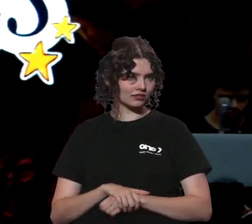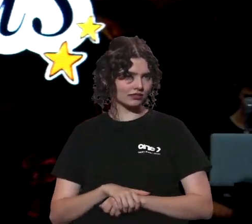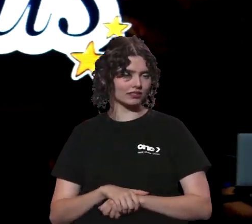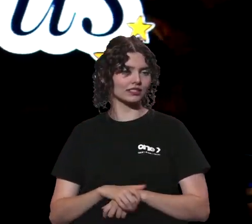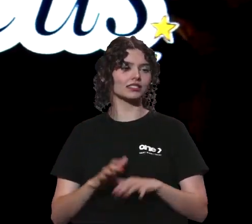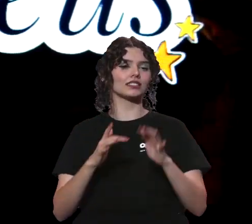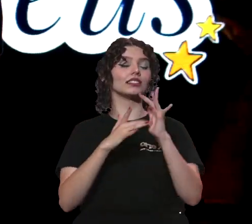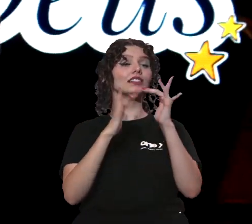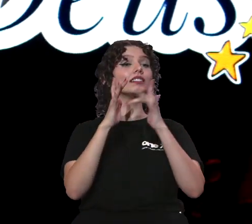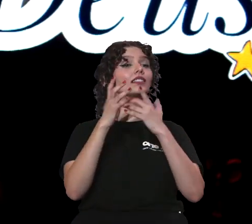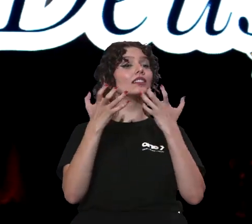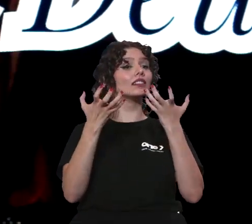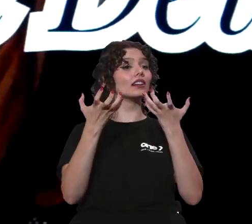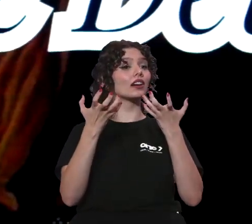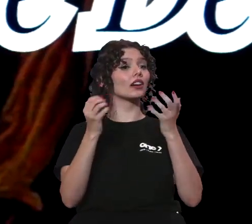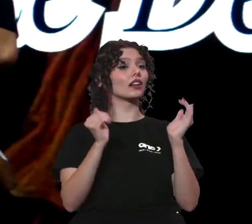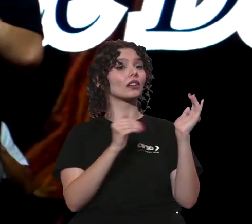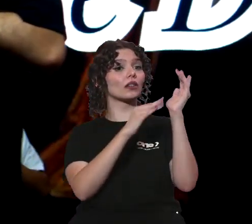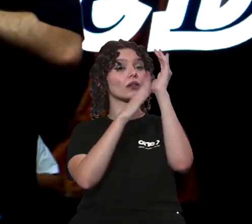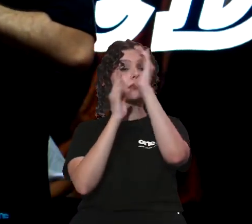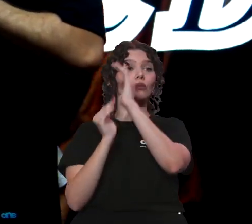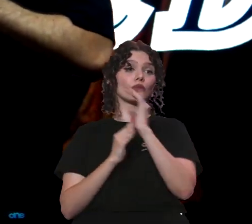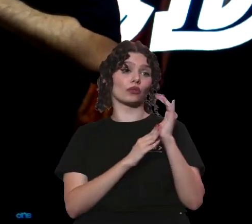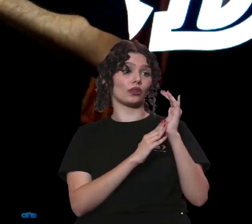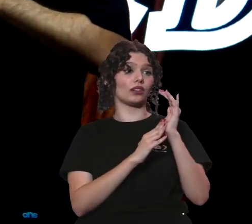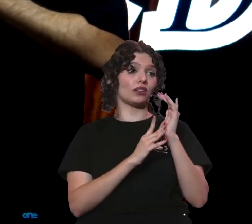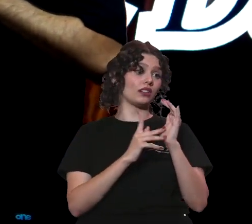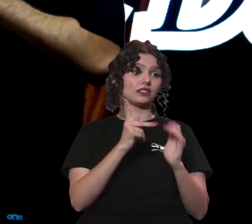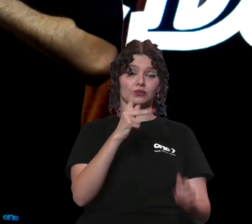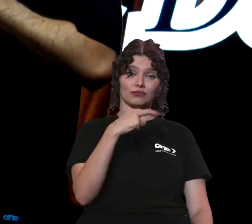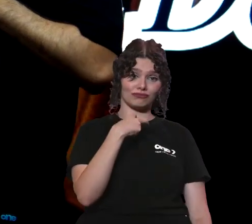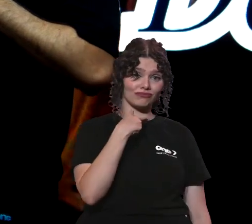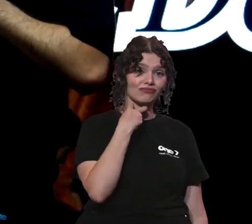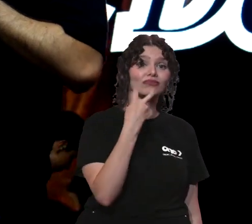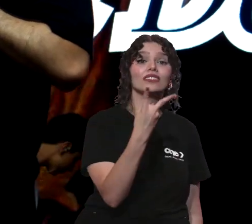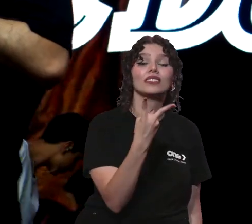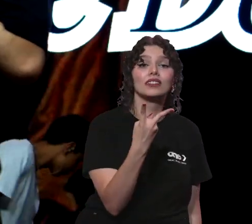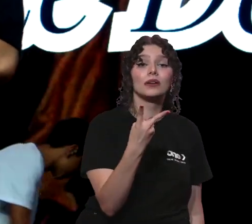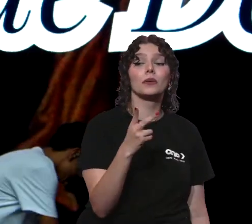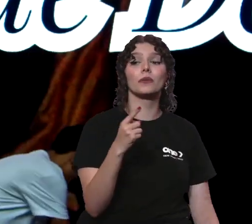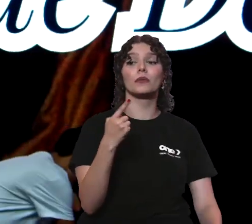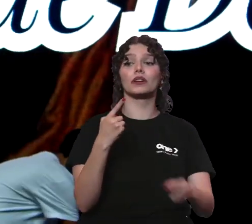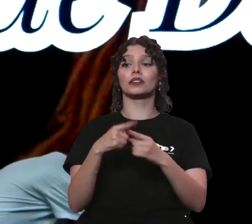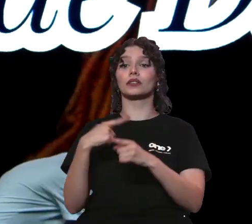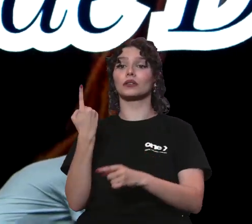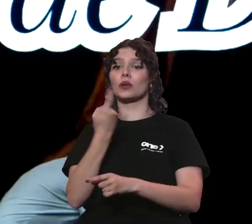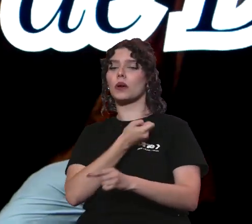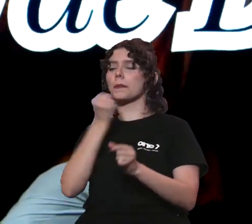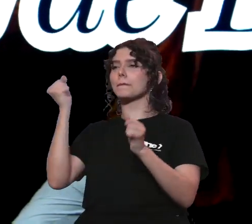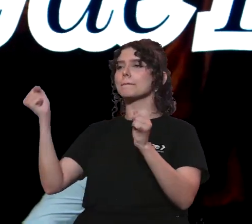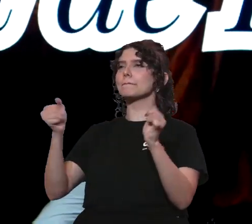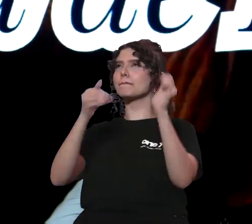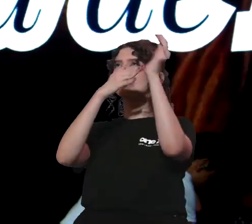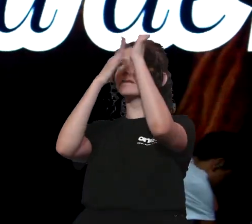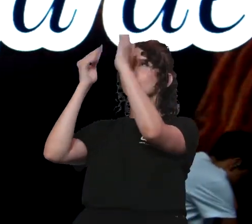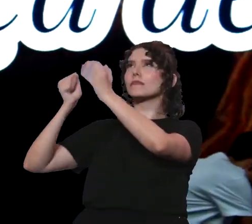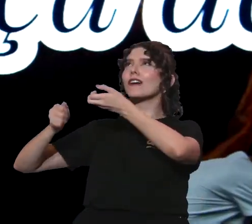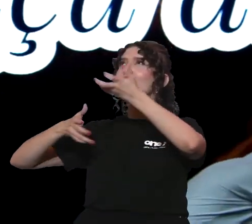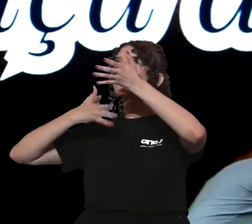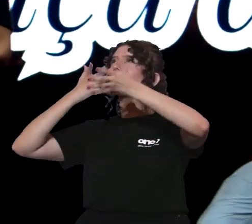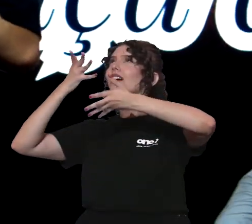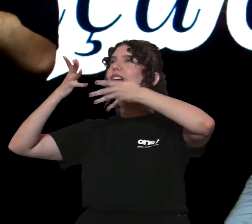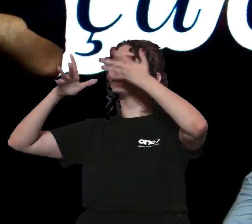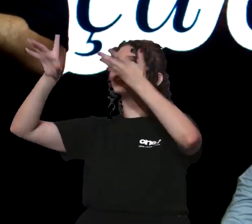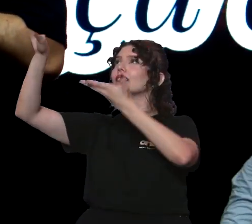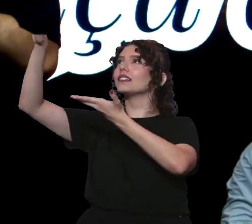Jesus quer colocar louvor nos seus lábios. Porque quando a gente louva a Deus, a presença de Deus vem e Ele transforma a